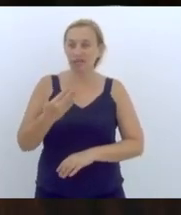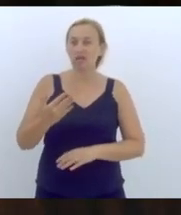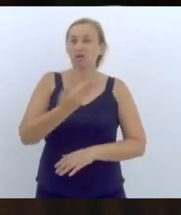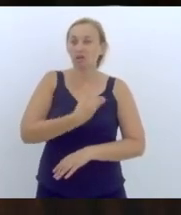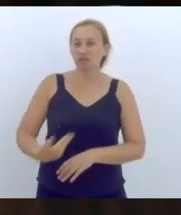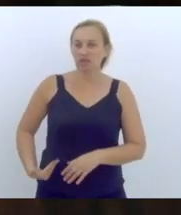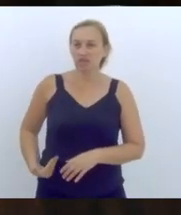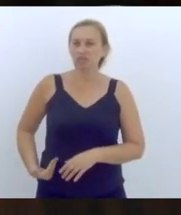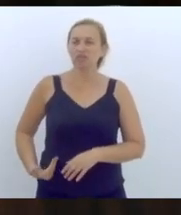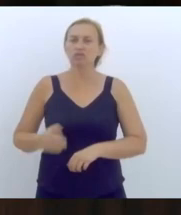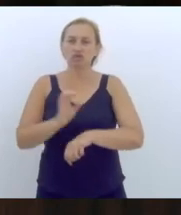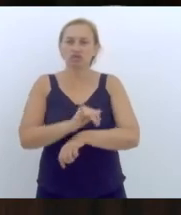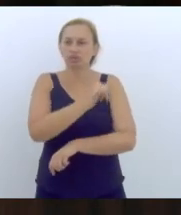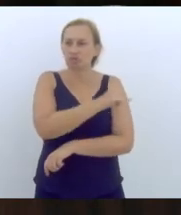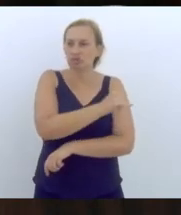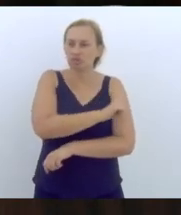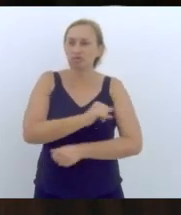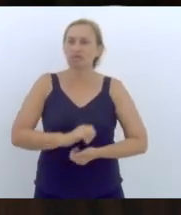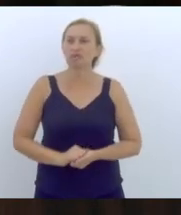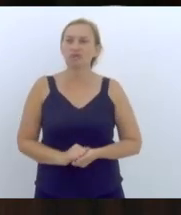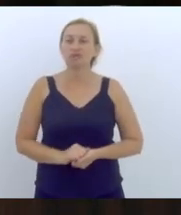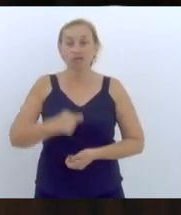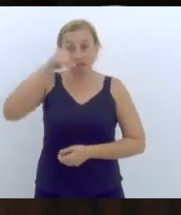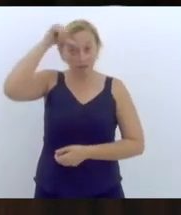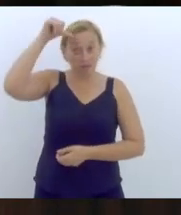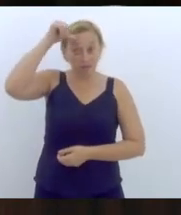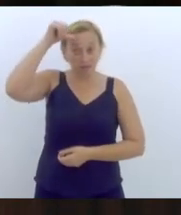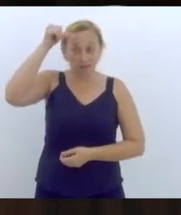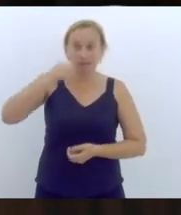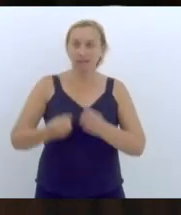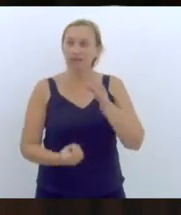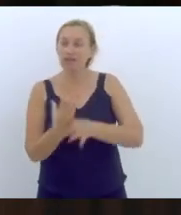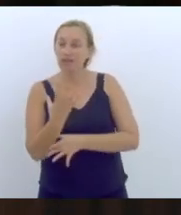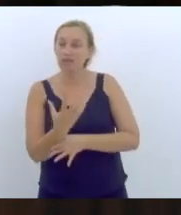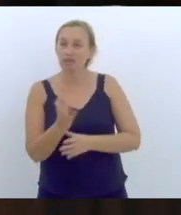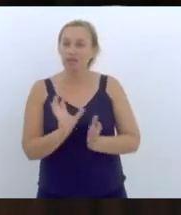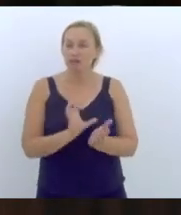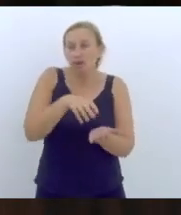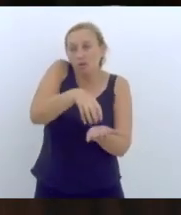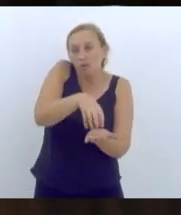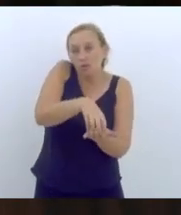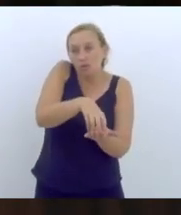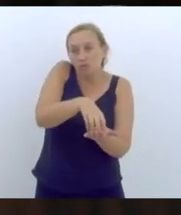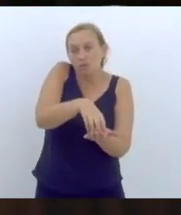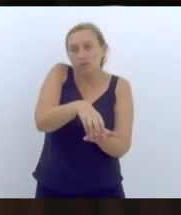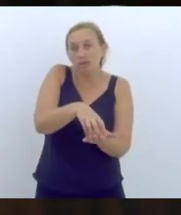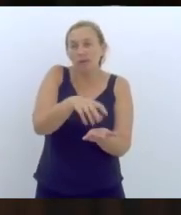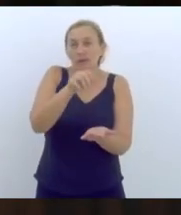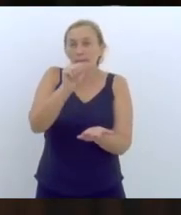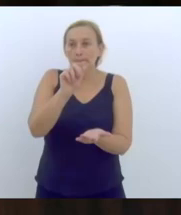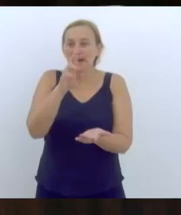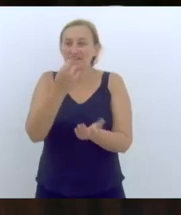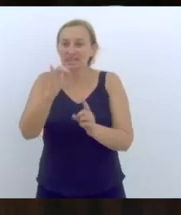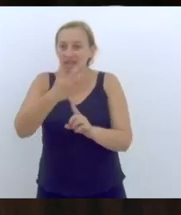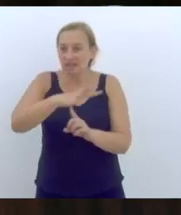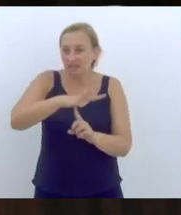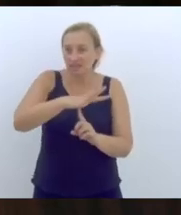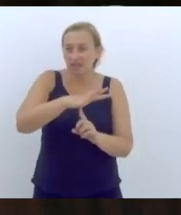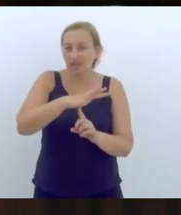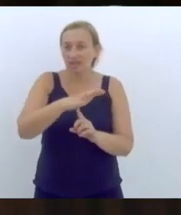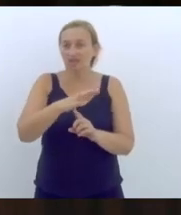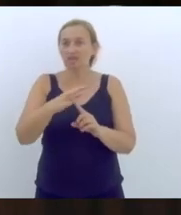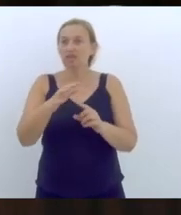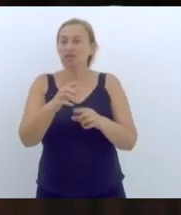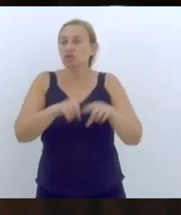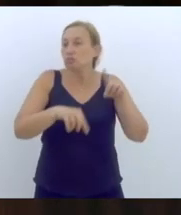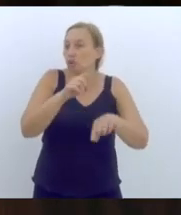em exercício do Estado do Rio de Janeiro, Cláudio Castro, a criação de uma rede de bazar brechó estadual sem fins lucrativos